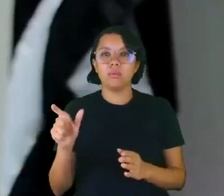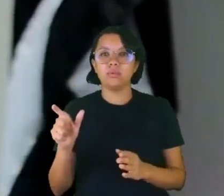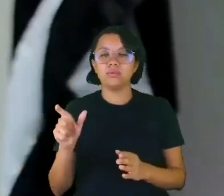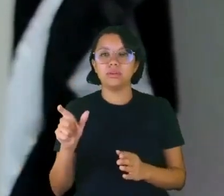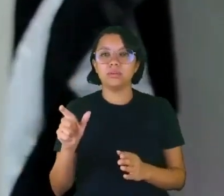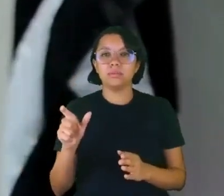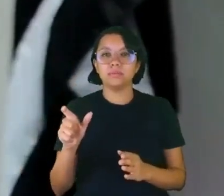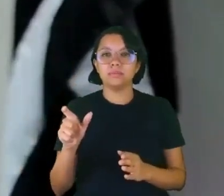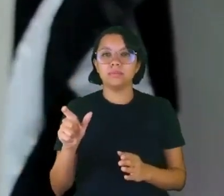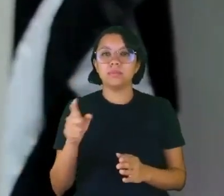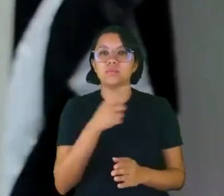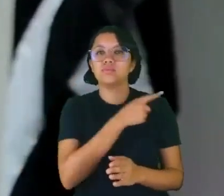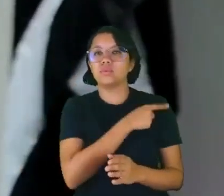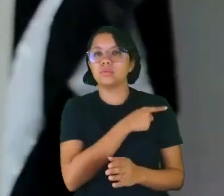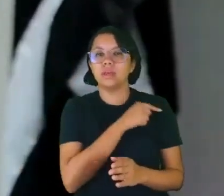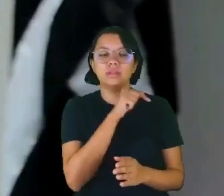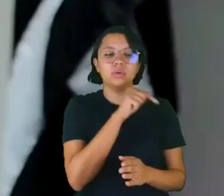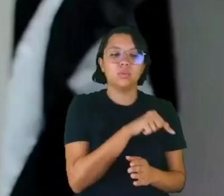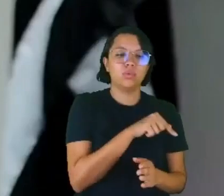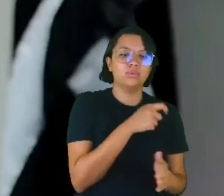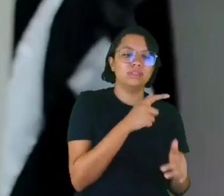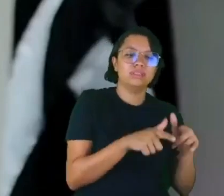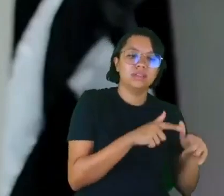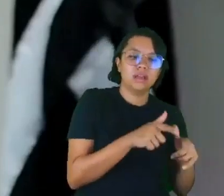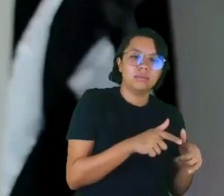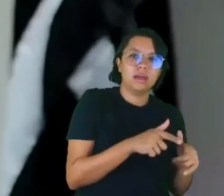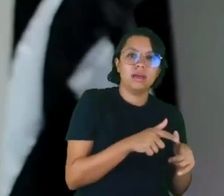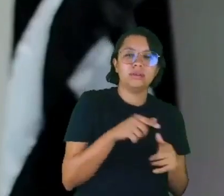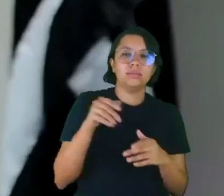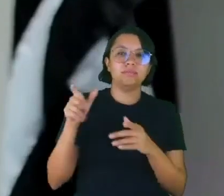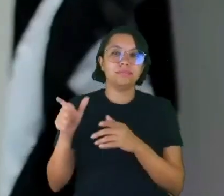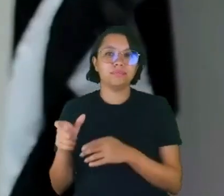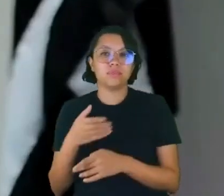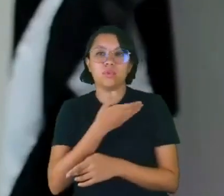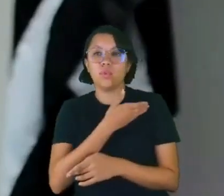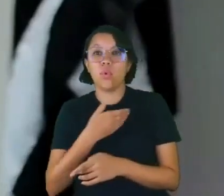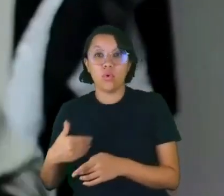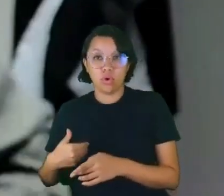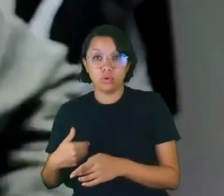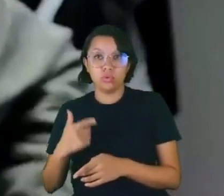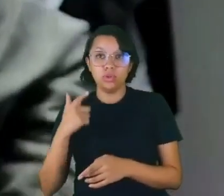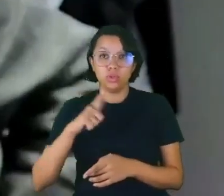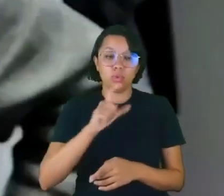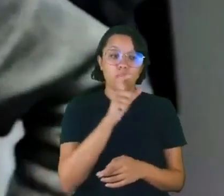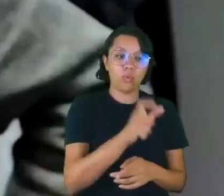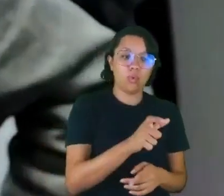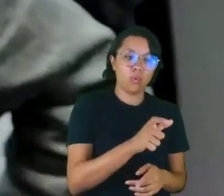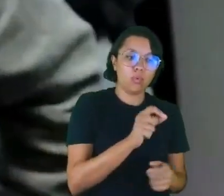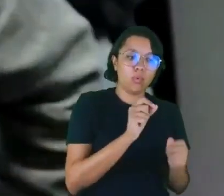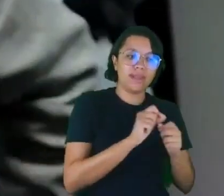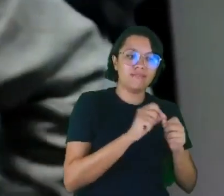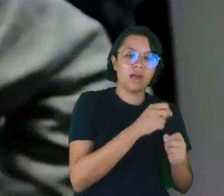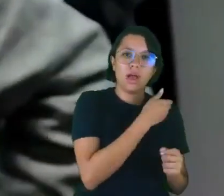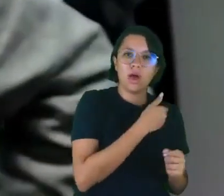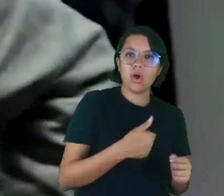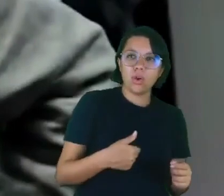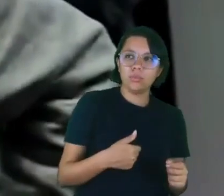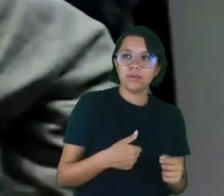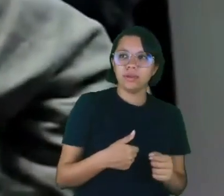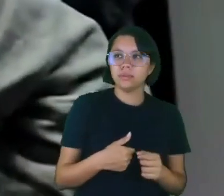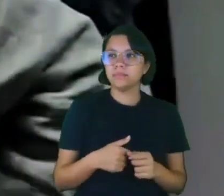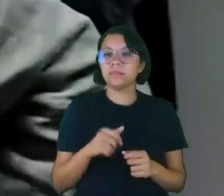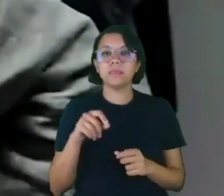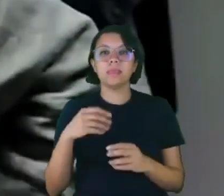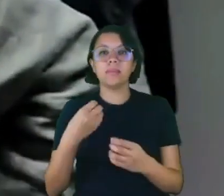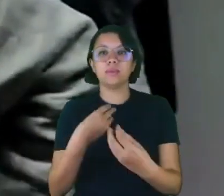governa. E, além disso, Padre Vieira nos ensina também que os passos passam, mas as